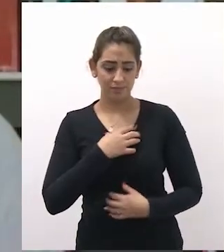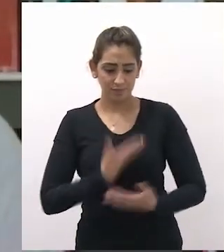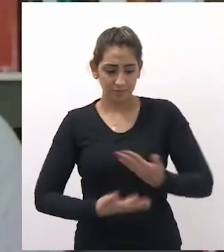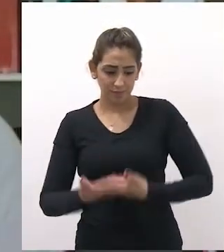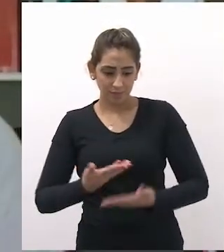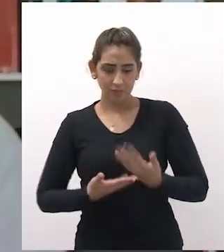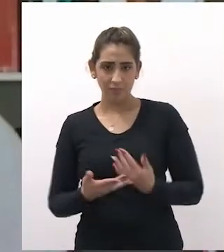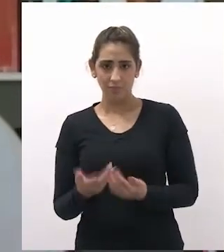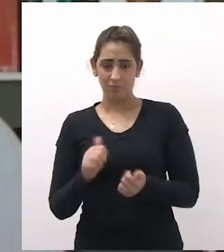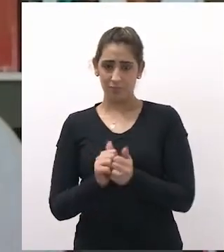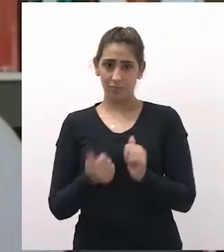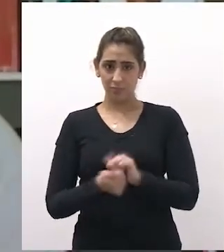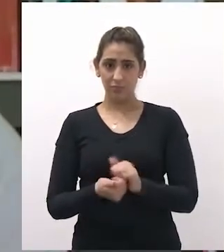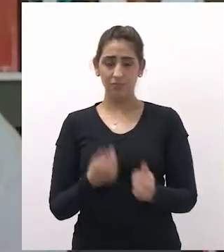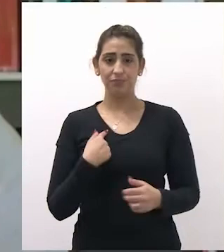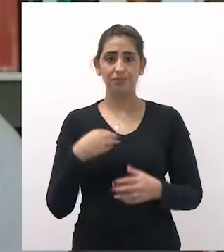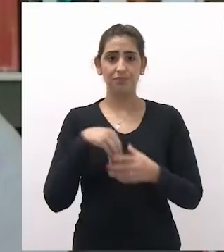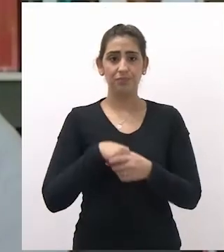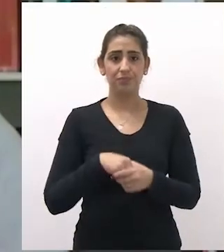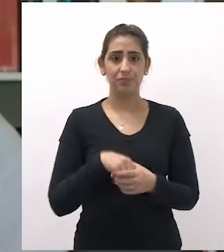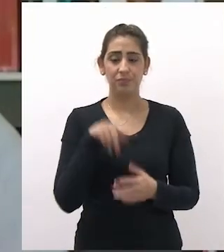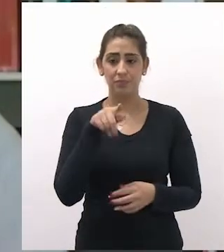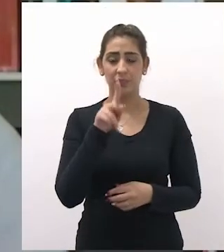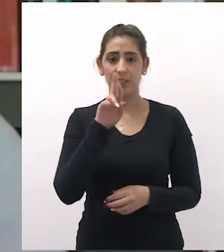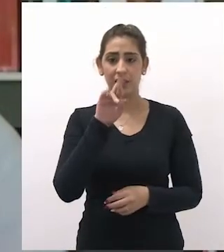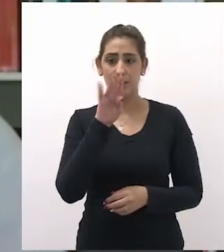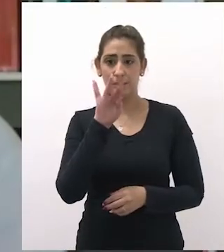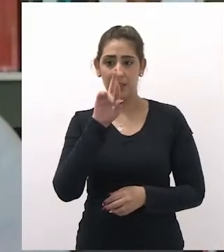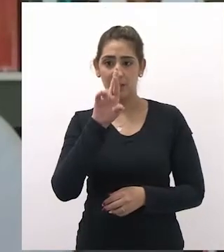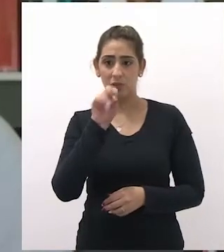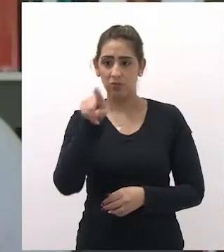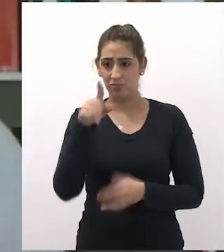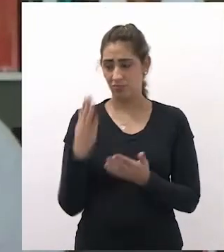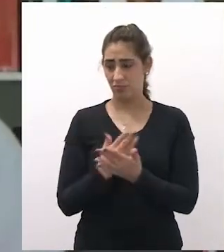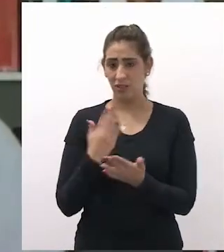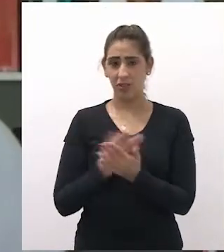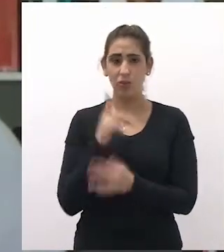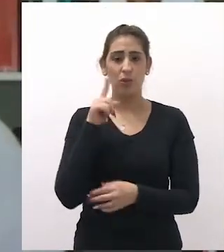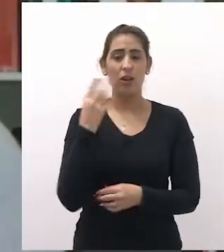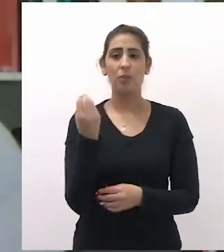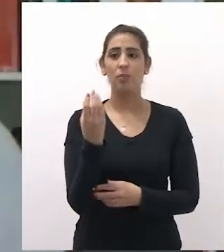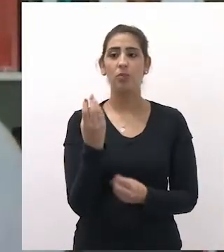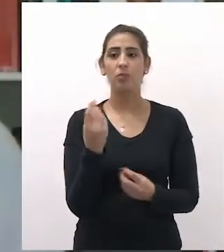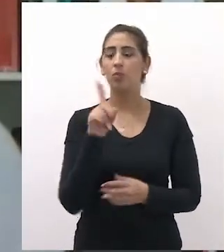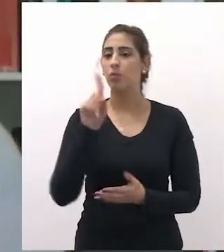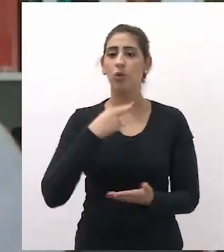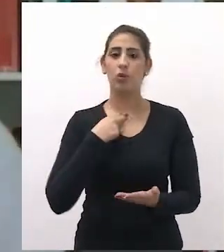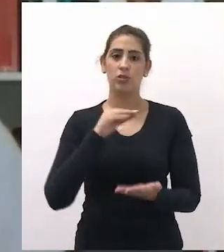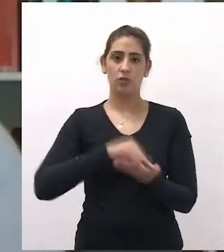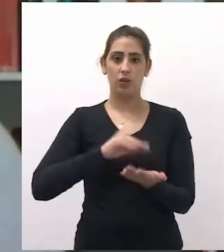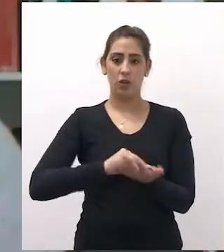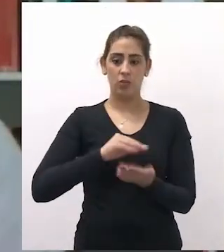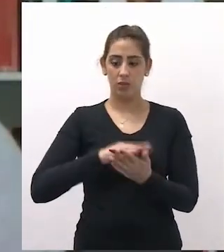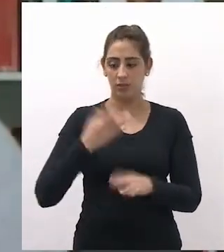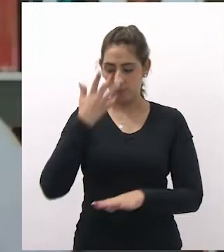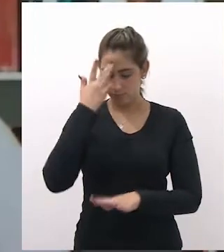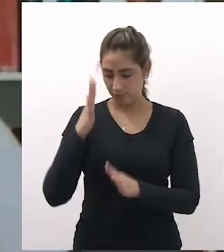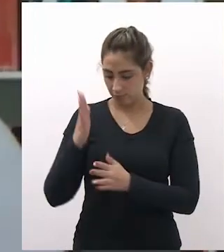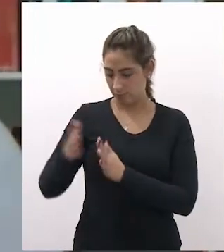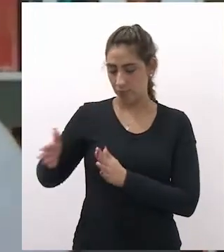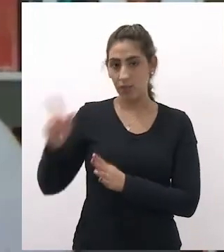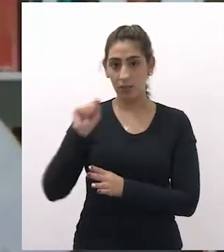adequadas? Essa autora, de Jamila Ribeiro, ela é gigante. E esse livro não pode faltar na estante de quem quer